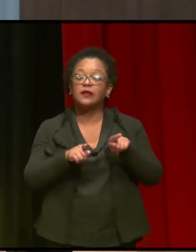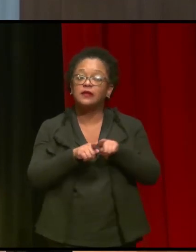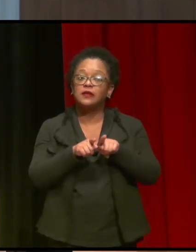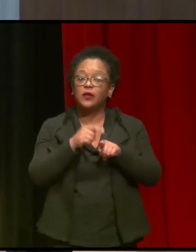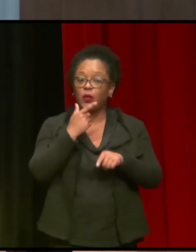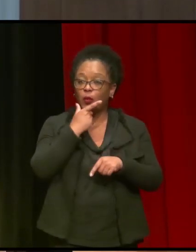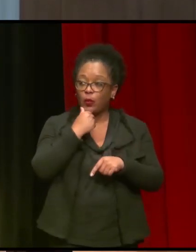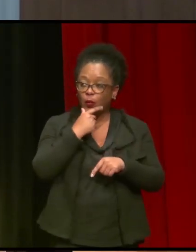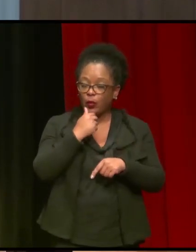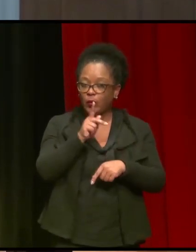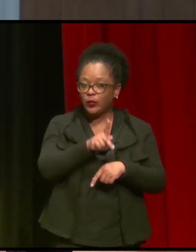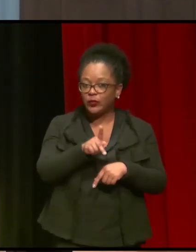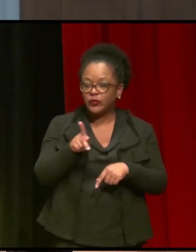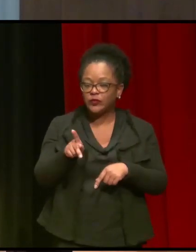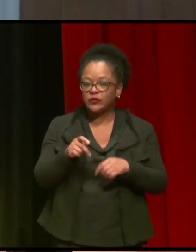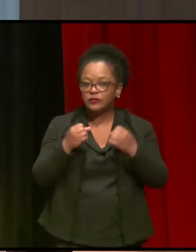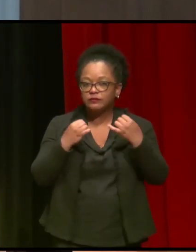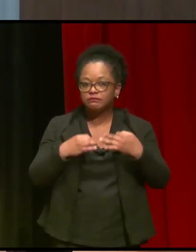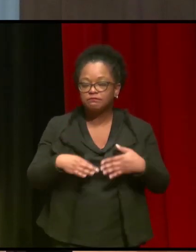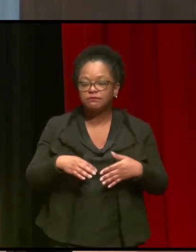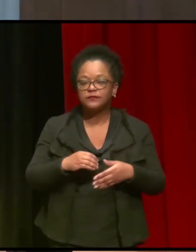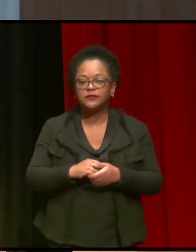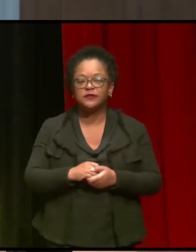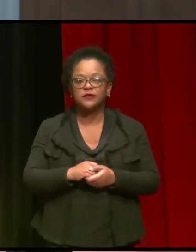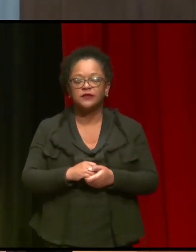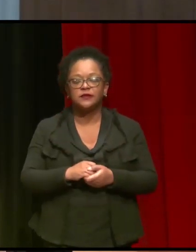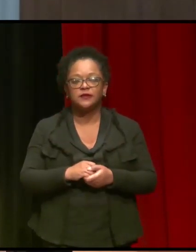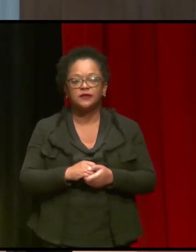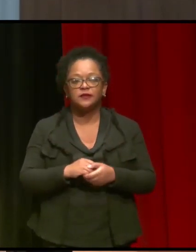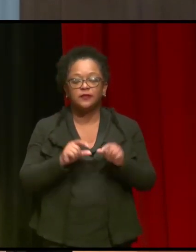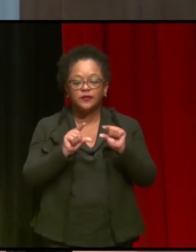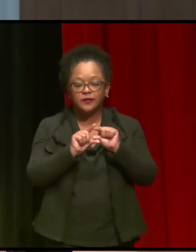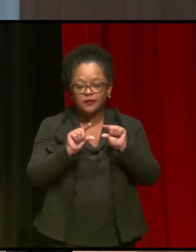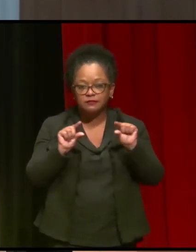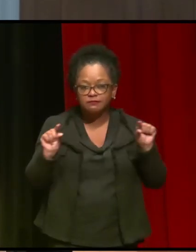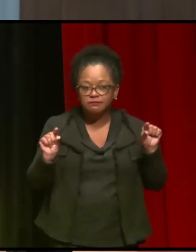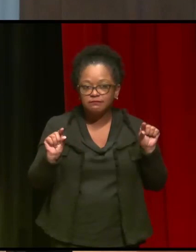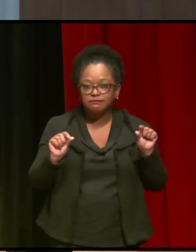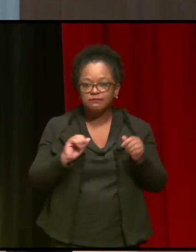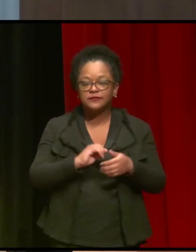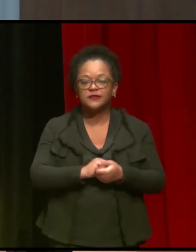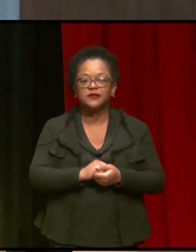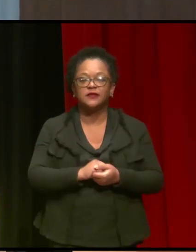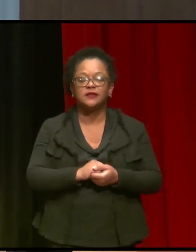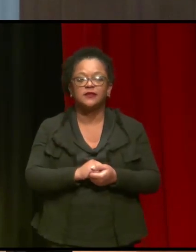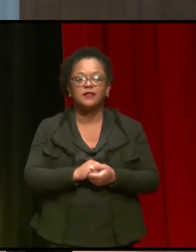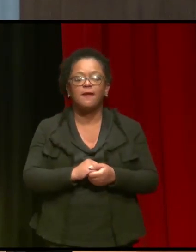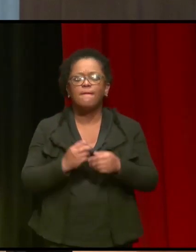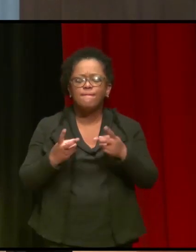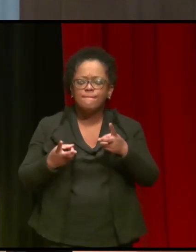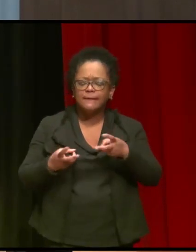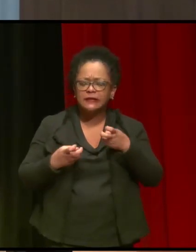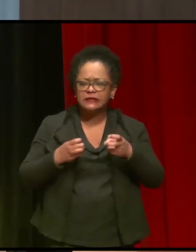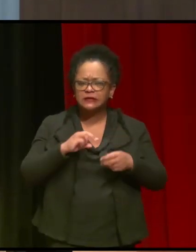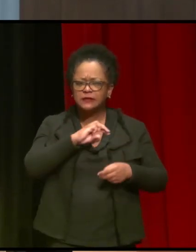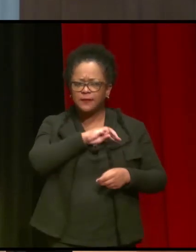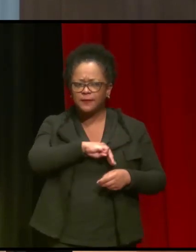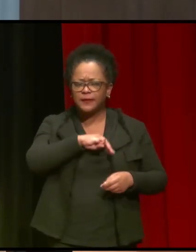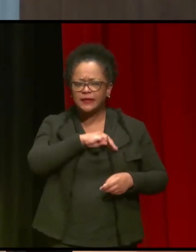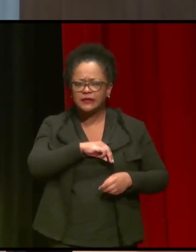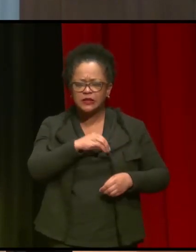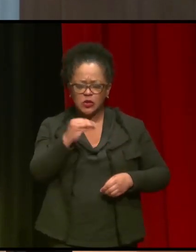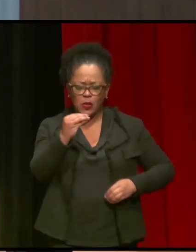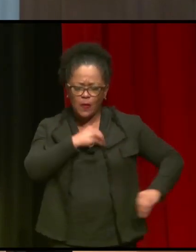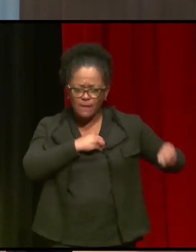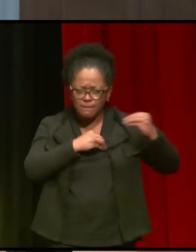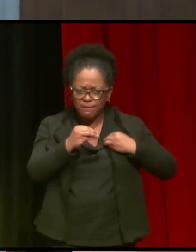aquilo que eu falei para vocês hoje. No Evangelho de Mateus, a gente vê que o pecado atingiu a criação de Deus e o povo de Deus de muitas